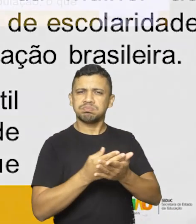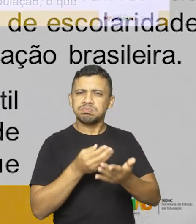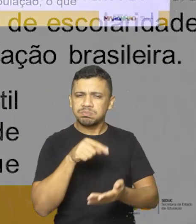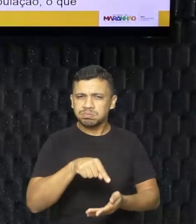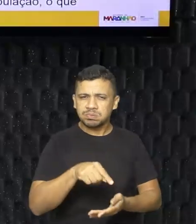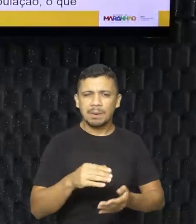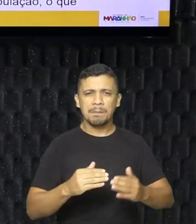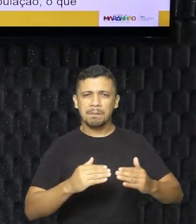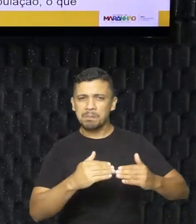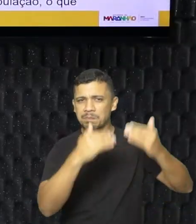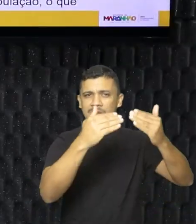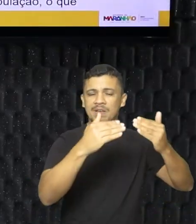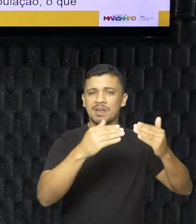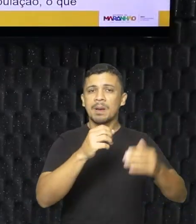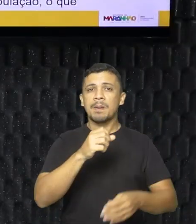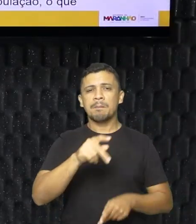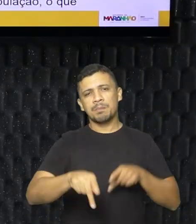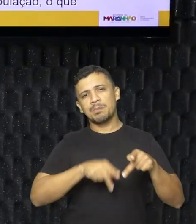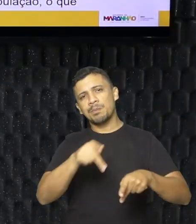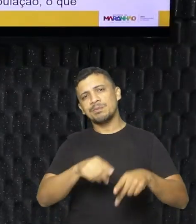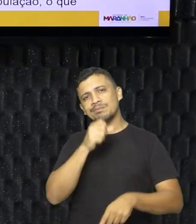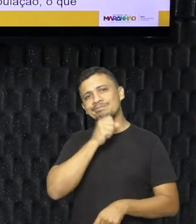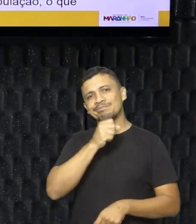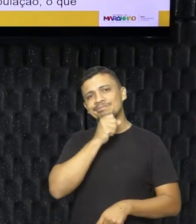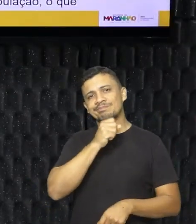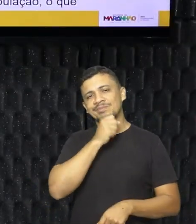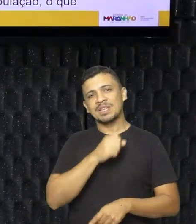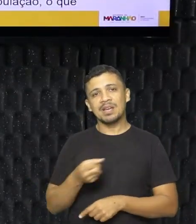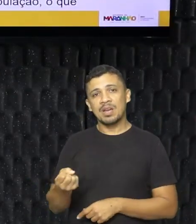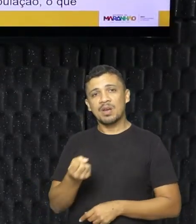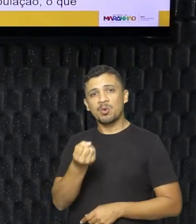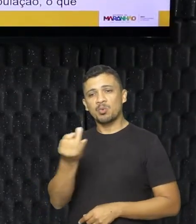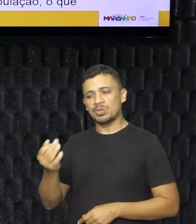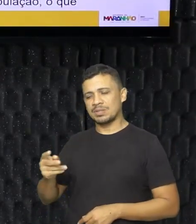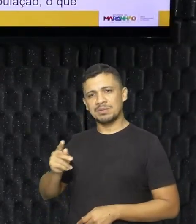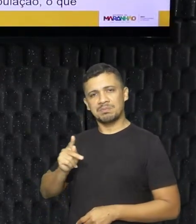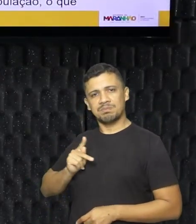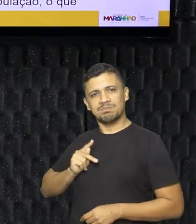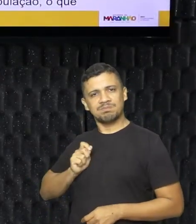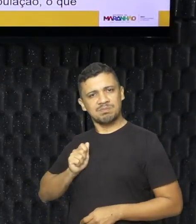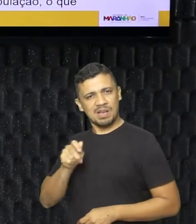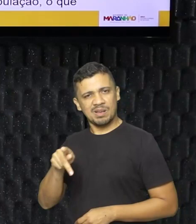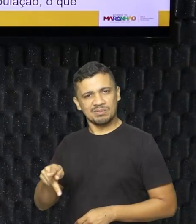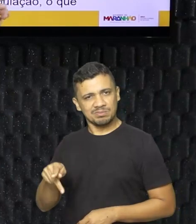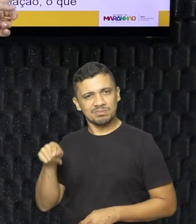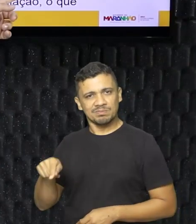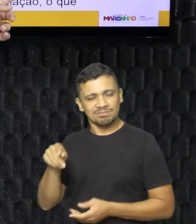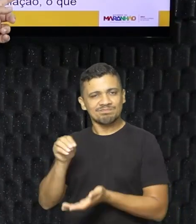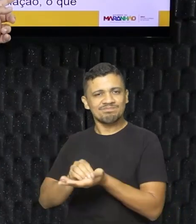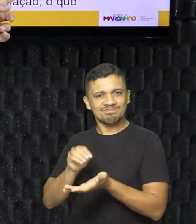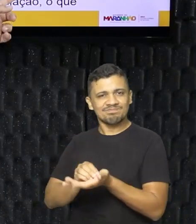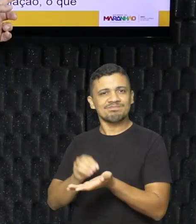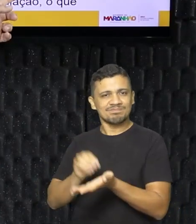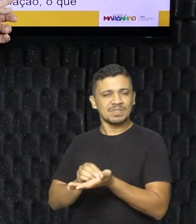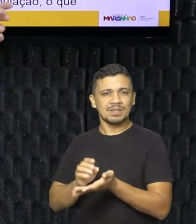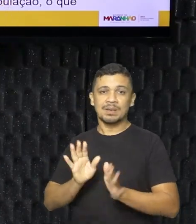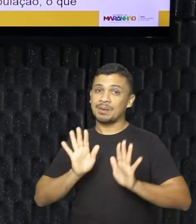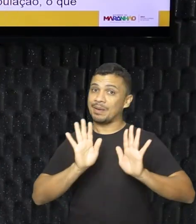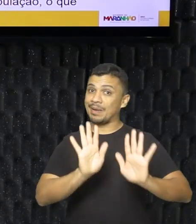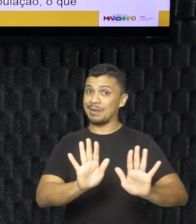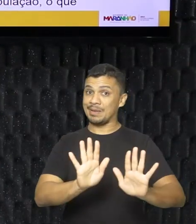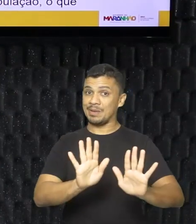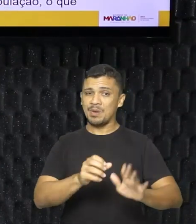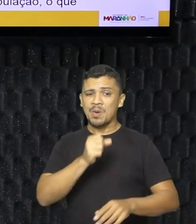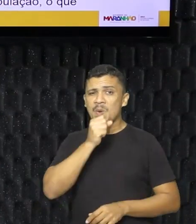da população, o que resolverá o déficit previdenciário. Primeiro que o envelhecimento da população não vai